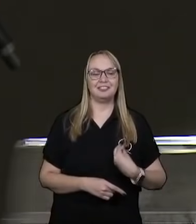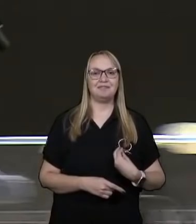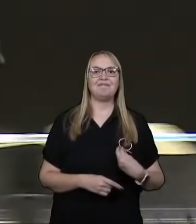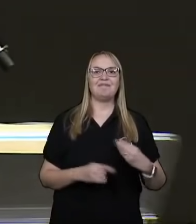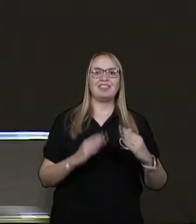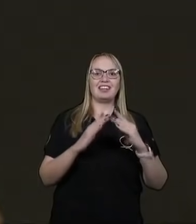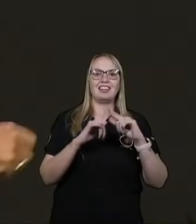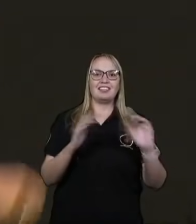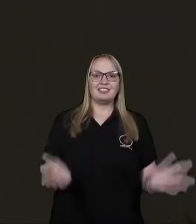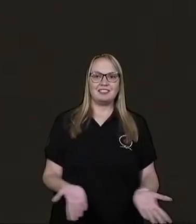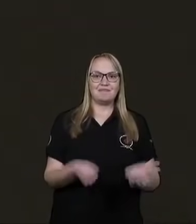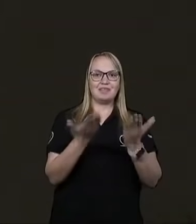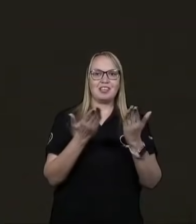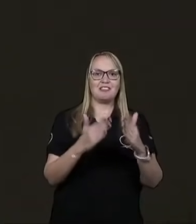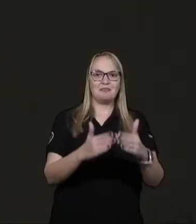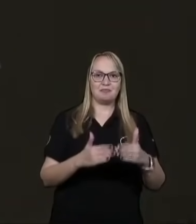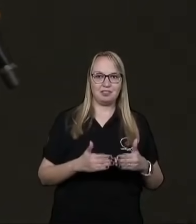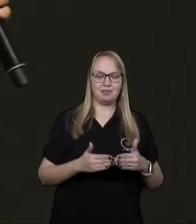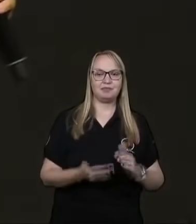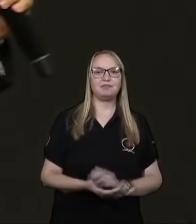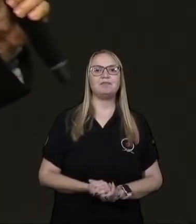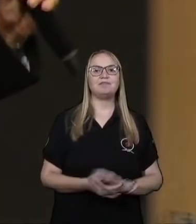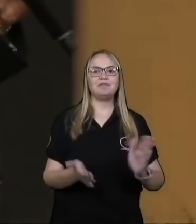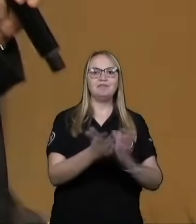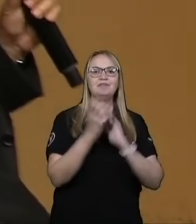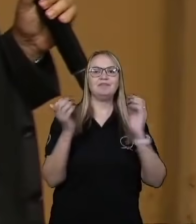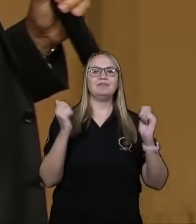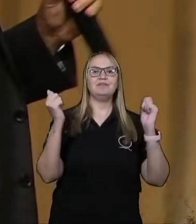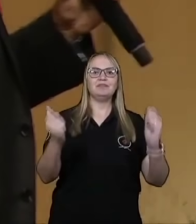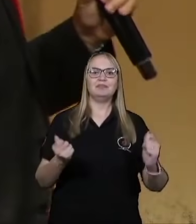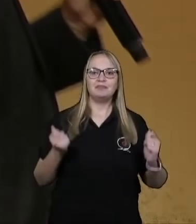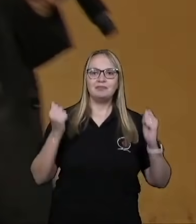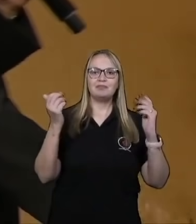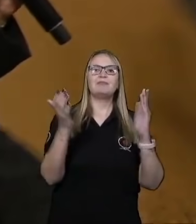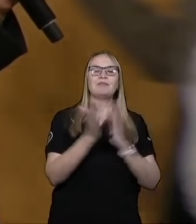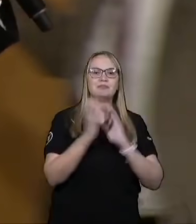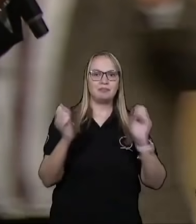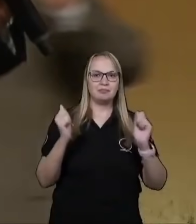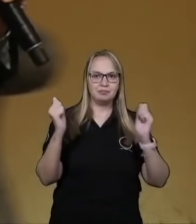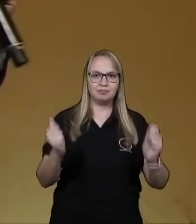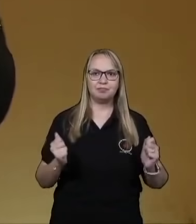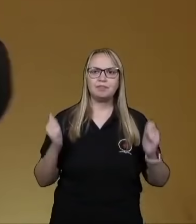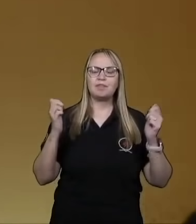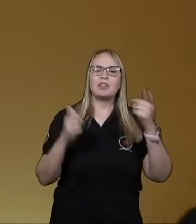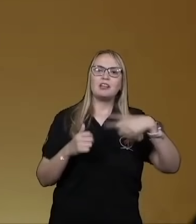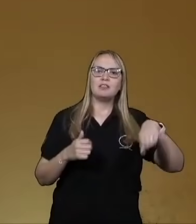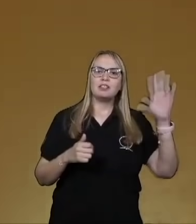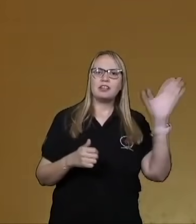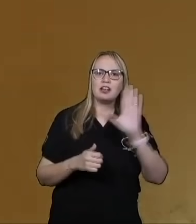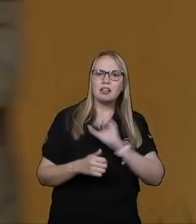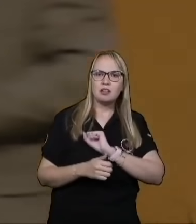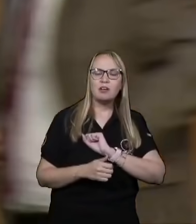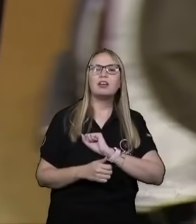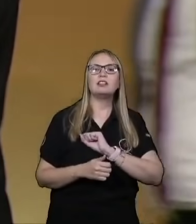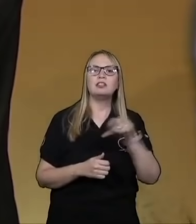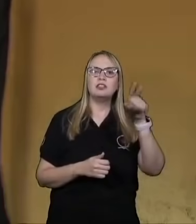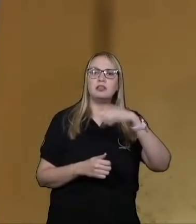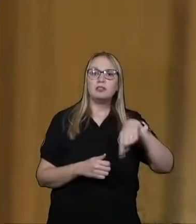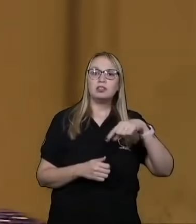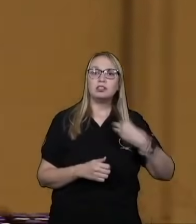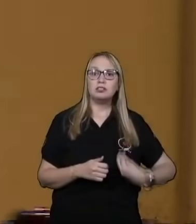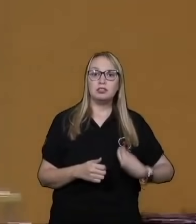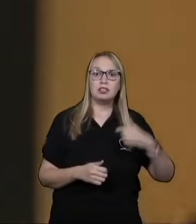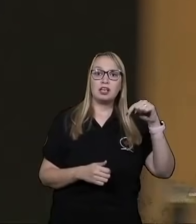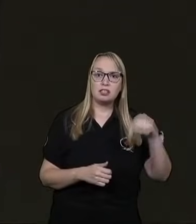e a igreja de para por favor aleluia aleluia você adora você